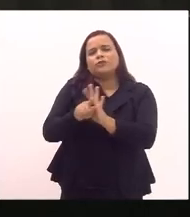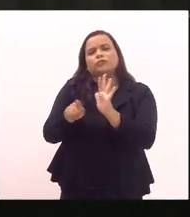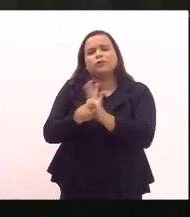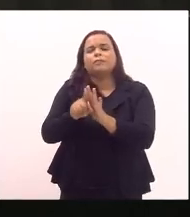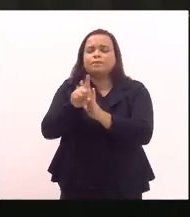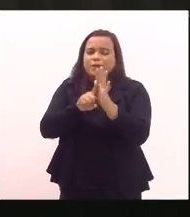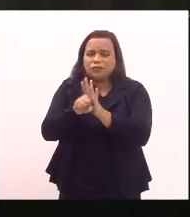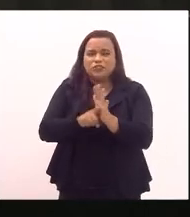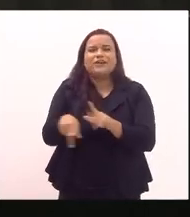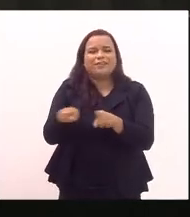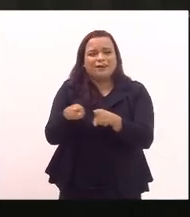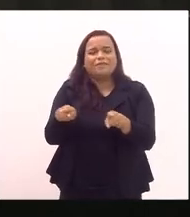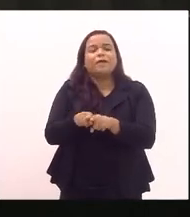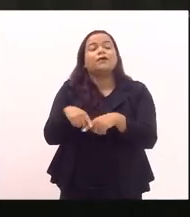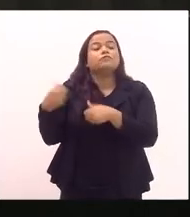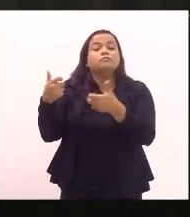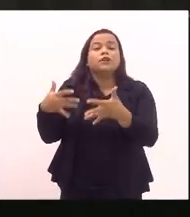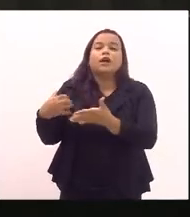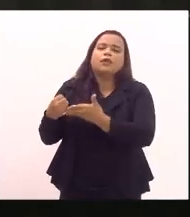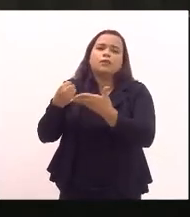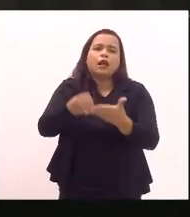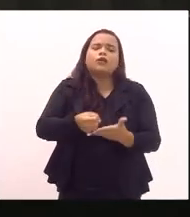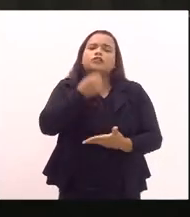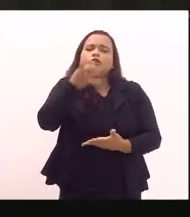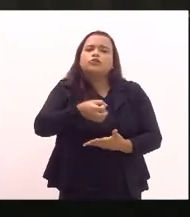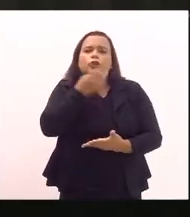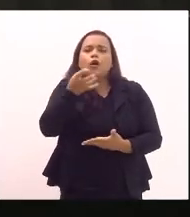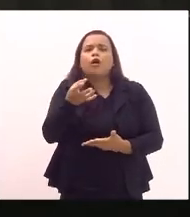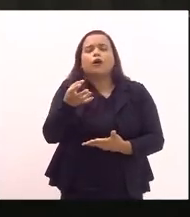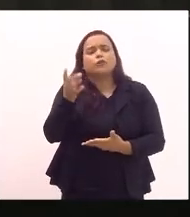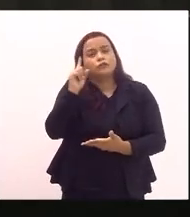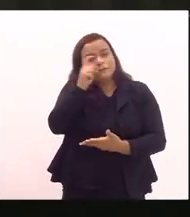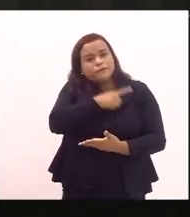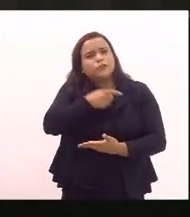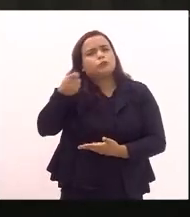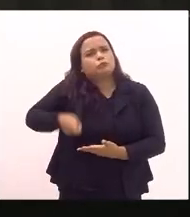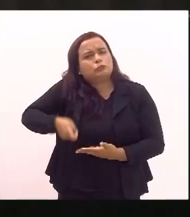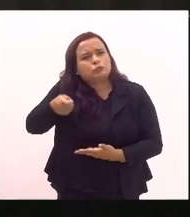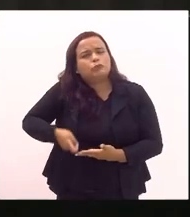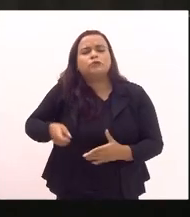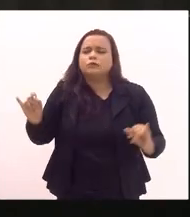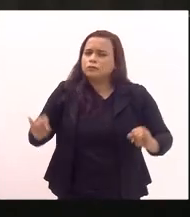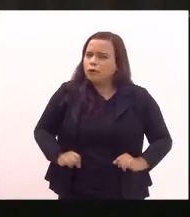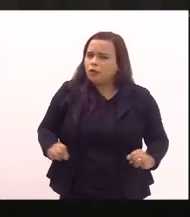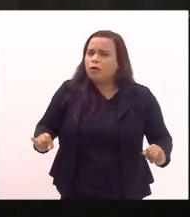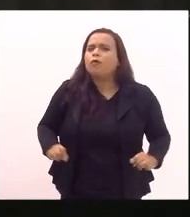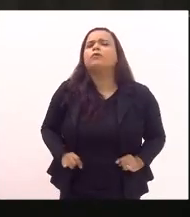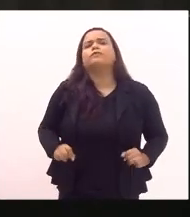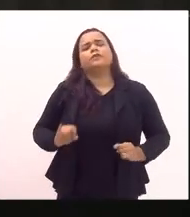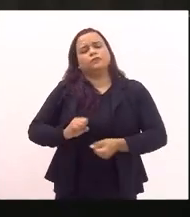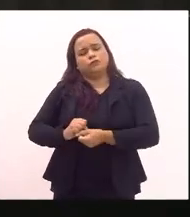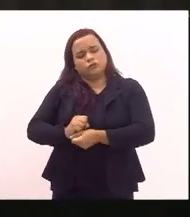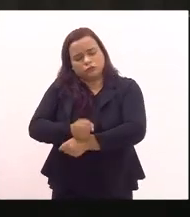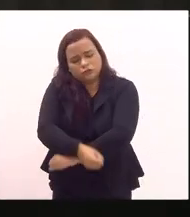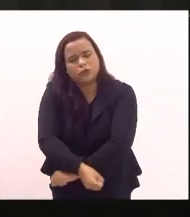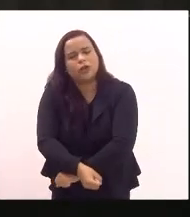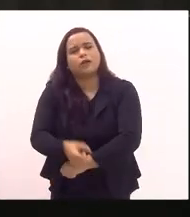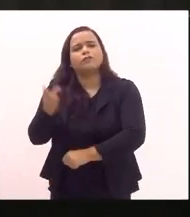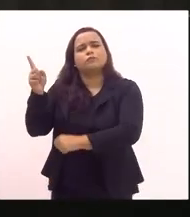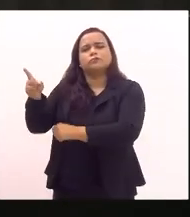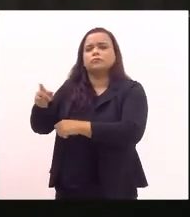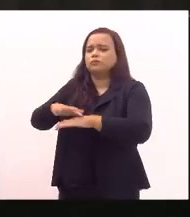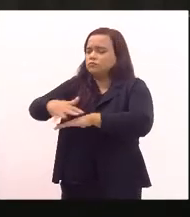e nas suas pesquisas traz para a gente um relato muito duro sobre o que foi na a escravidão no